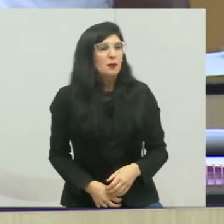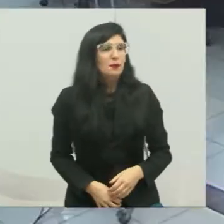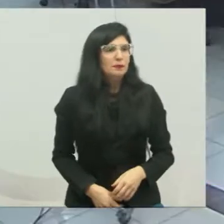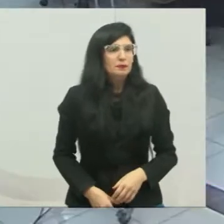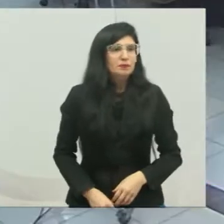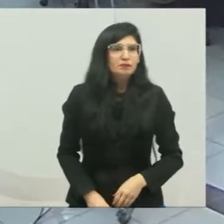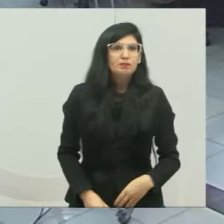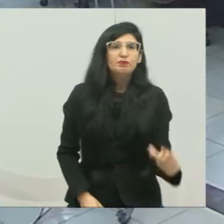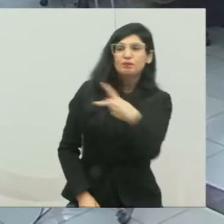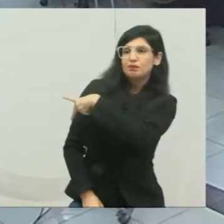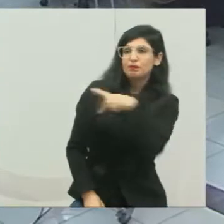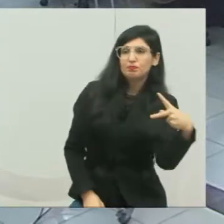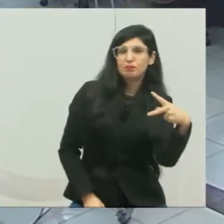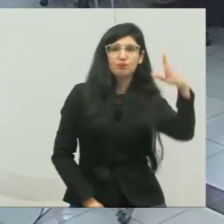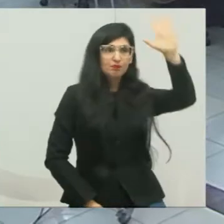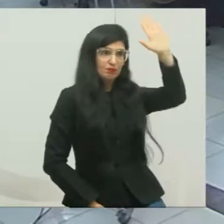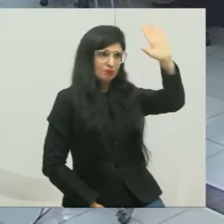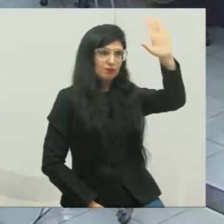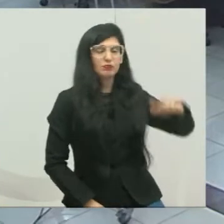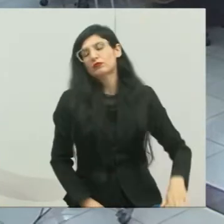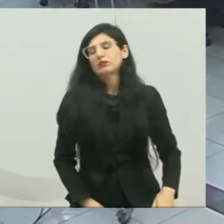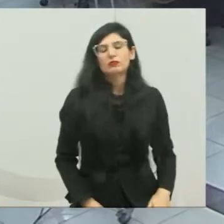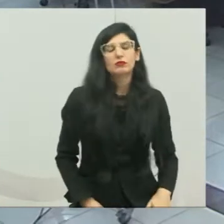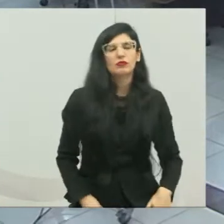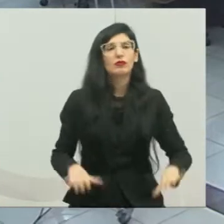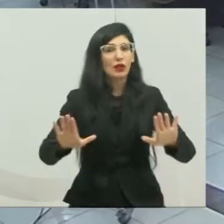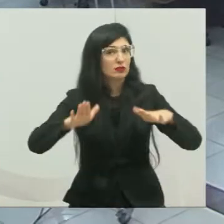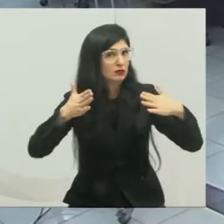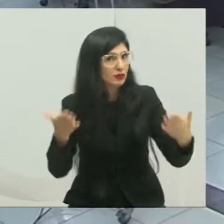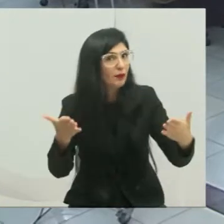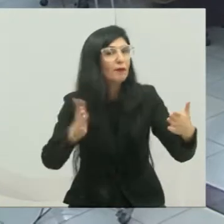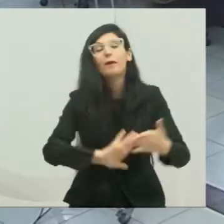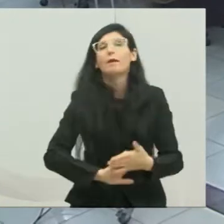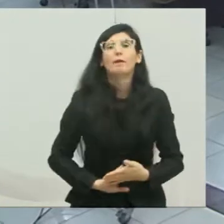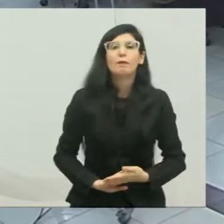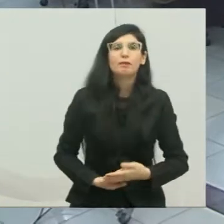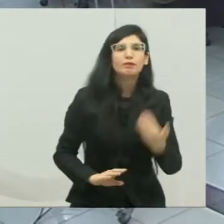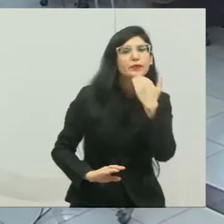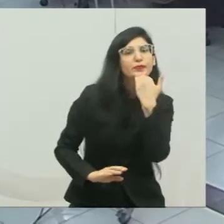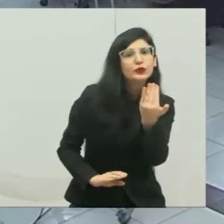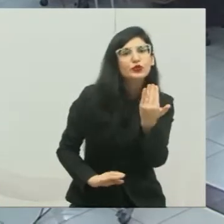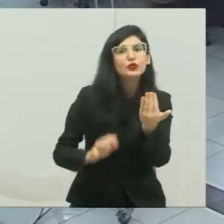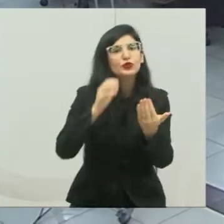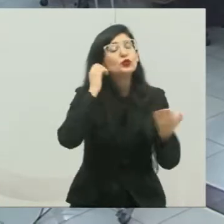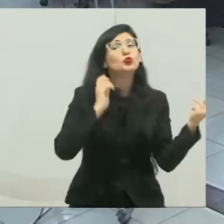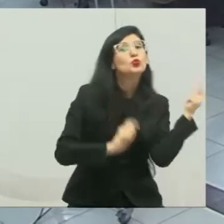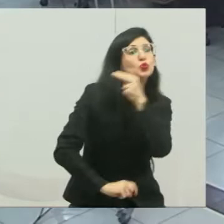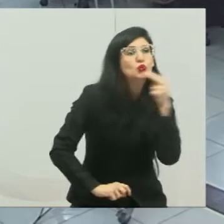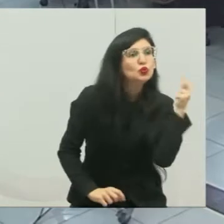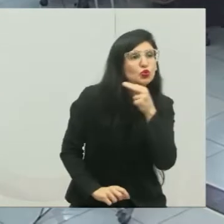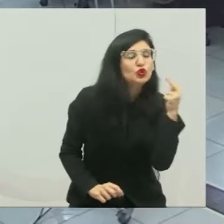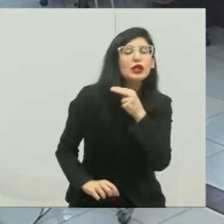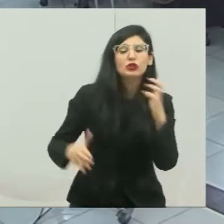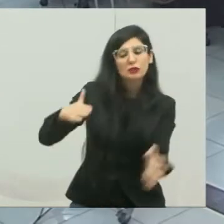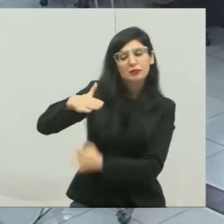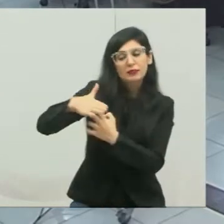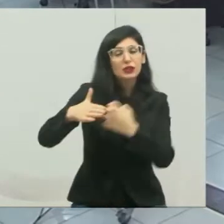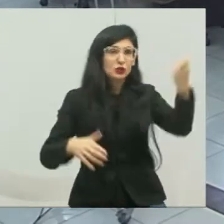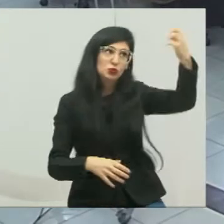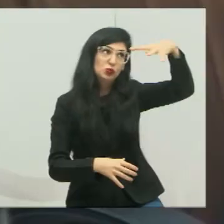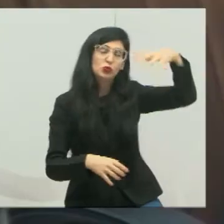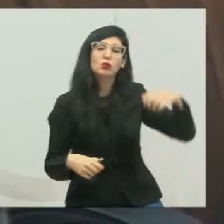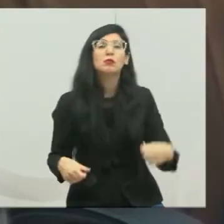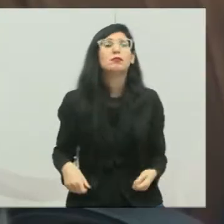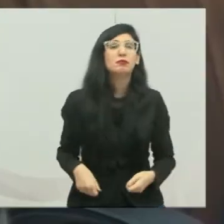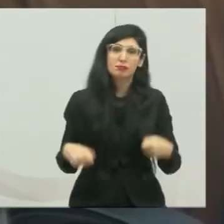Senhor presidente, a gente está encaminhando esse requerimento aí com urgência para a EDP, por conta é um lugar